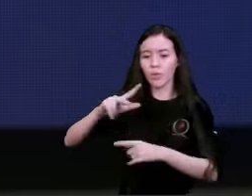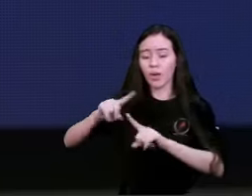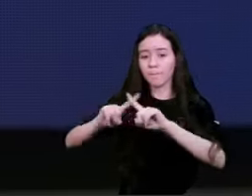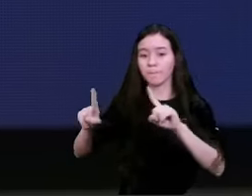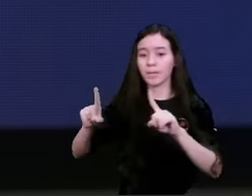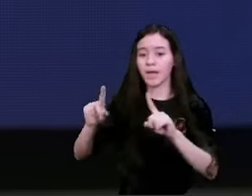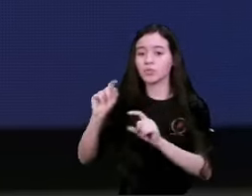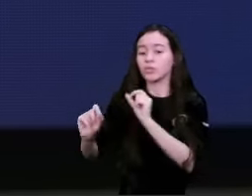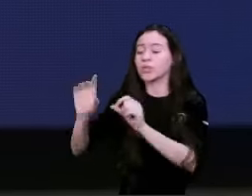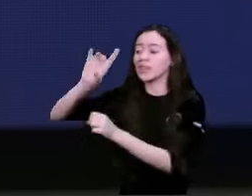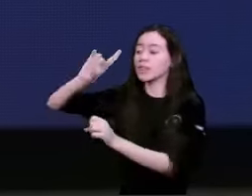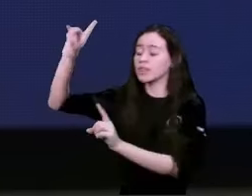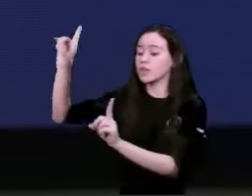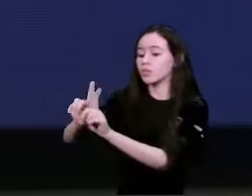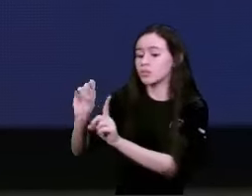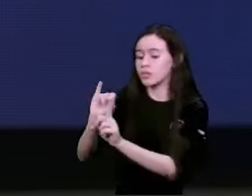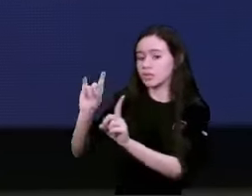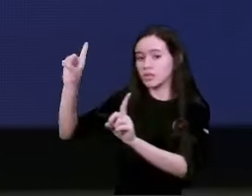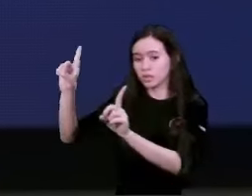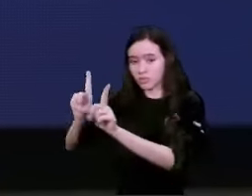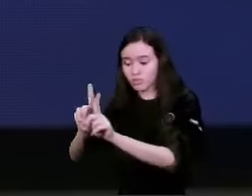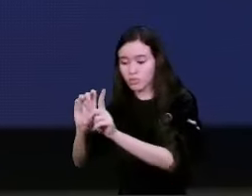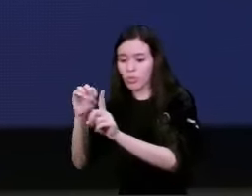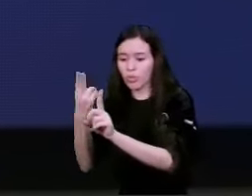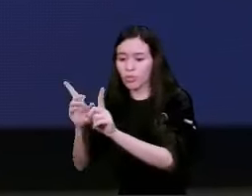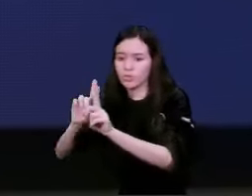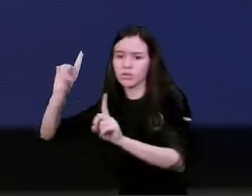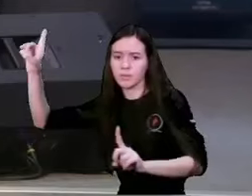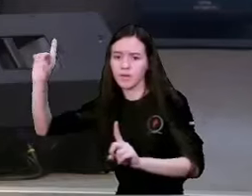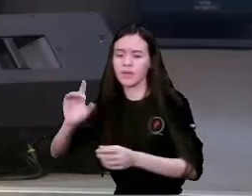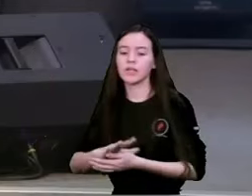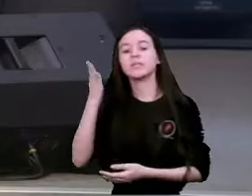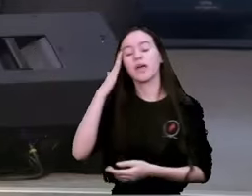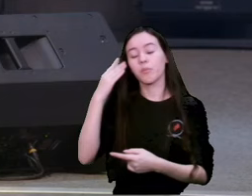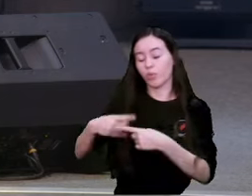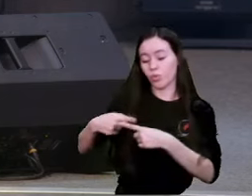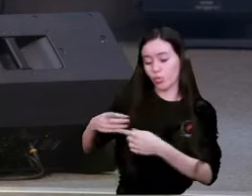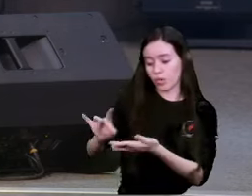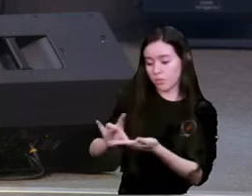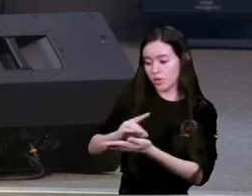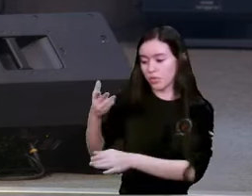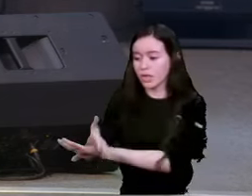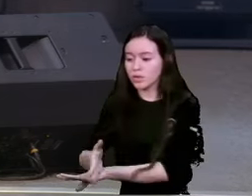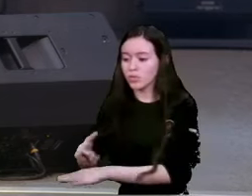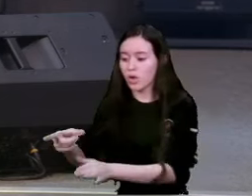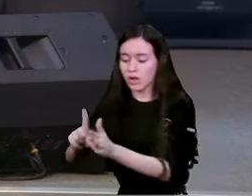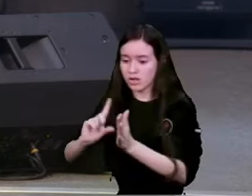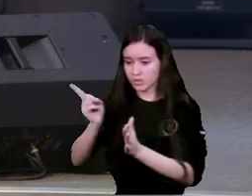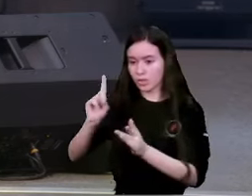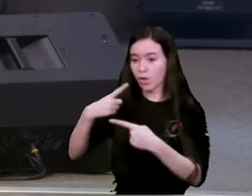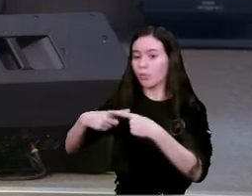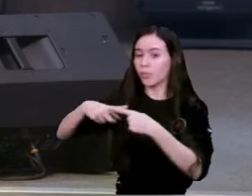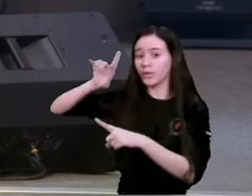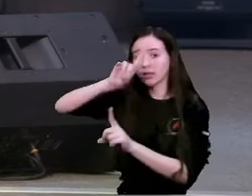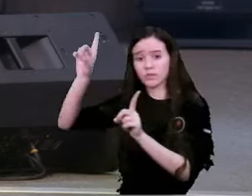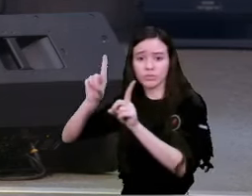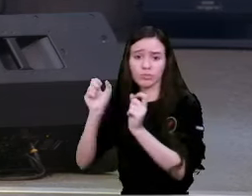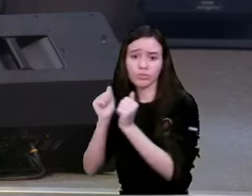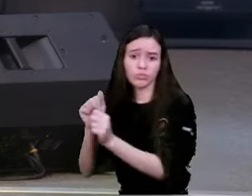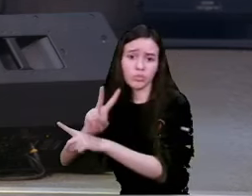vocês. O que Deus está dizendo é: sabe por que, que o inimigo não invadiu? É porque eu guardava vocês. Sabe por que, que o inimigo